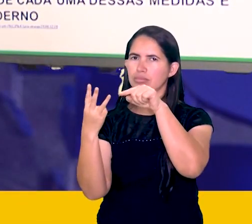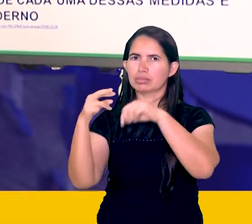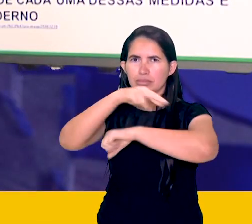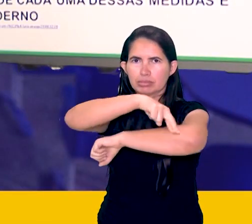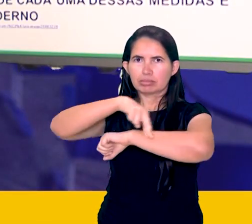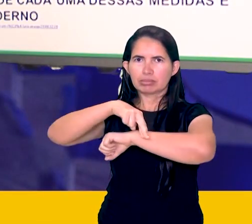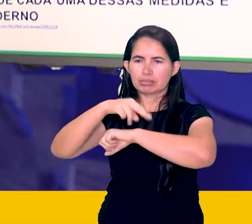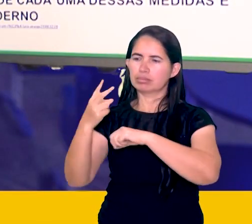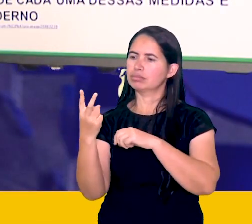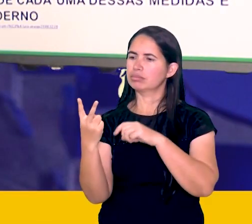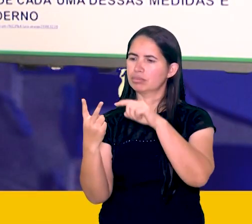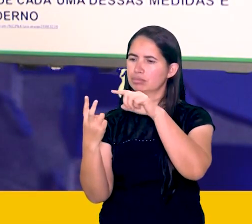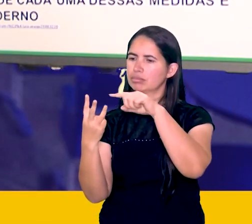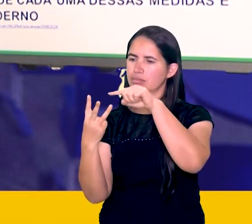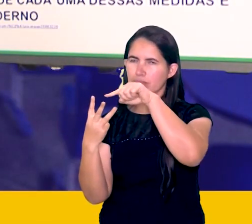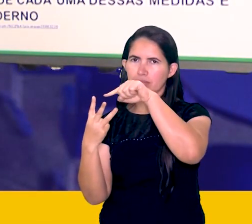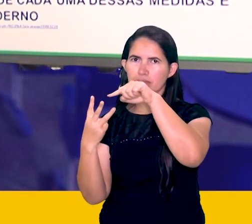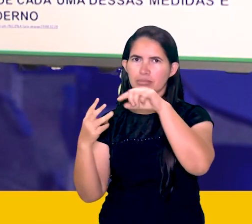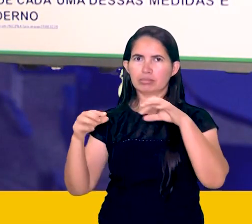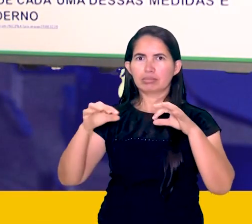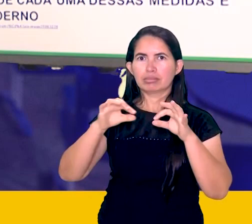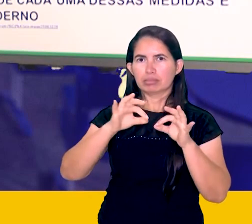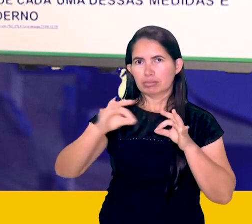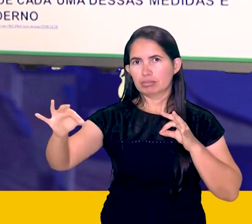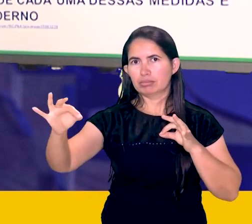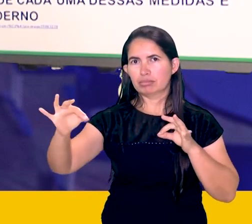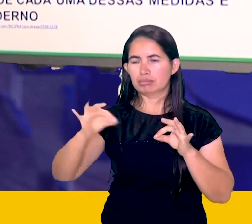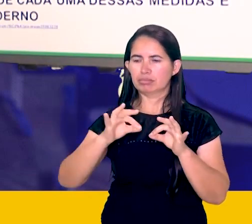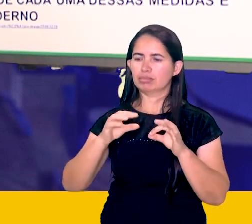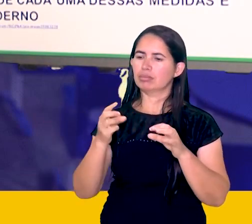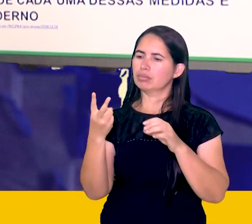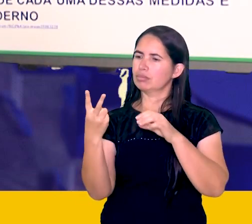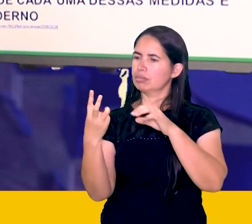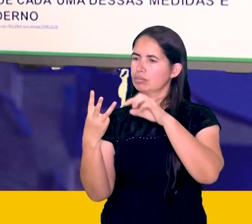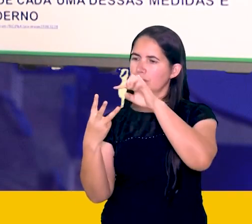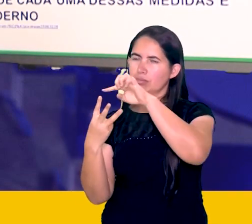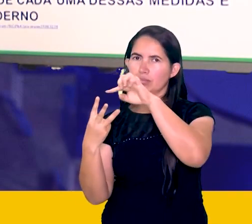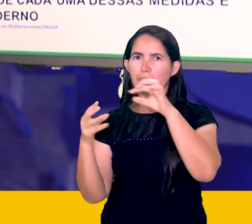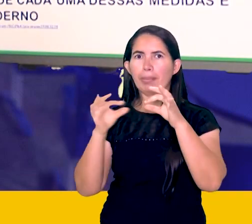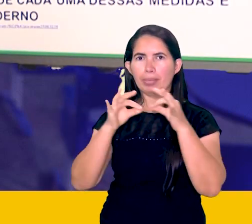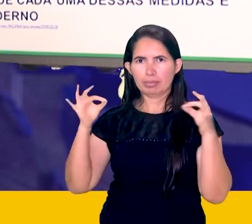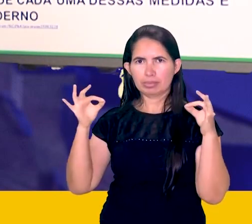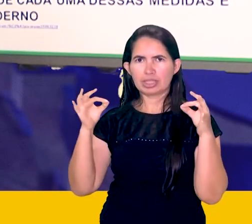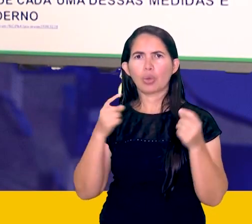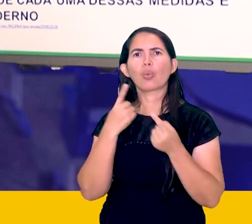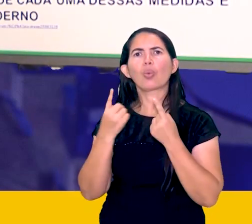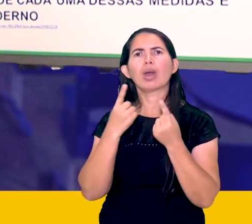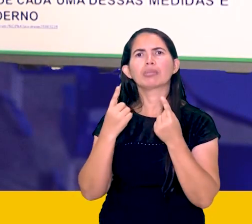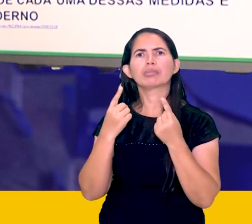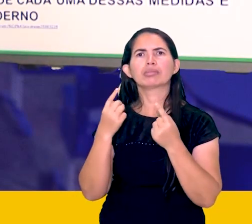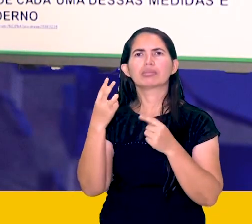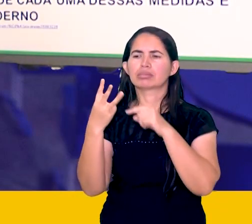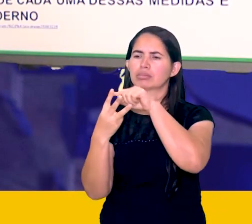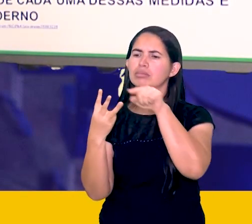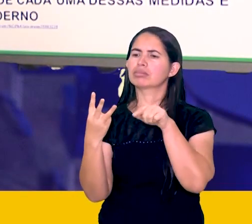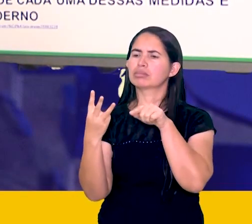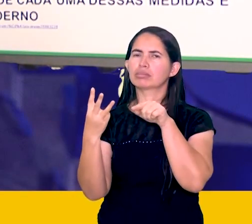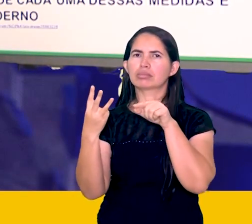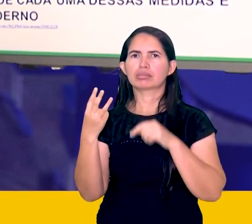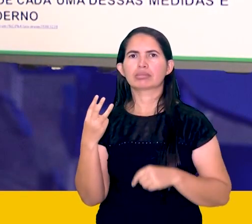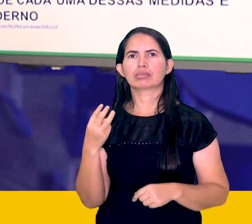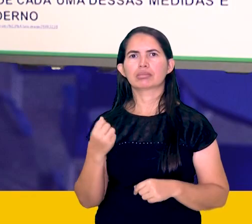régua, da trena ou do barbante? Qual seria o mais viável? E aí?